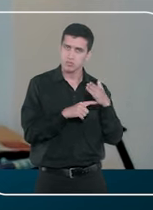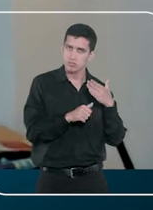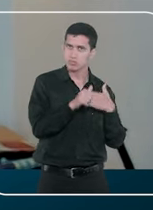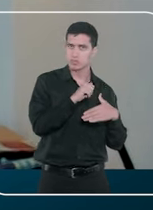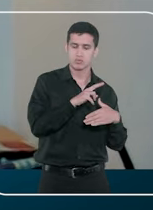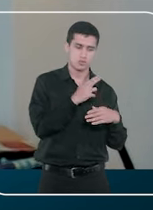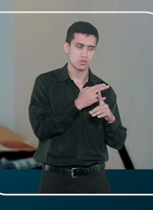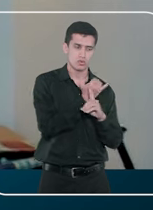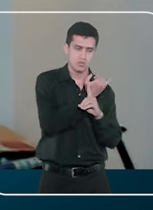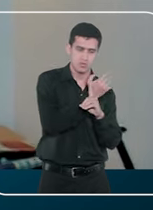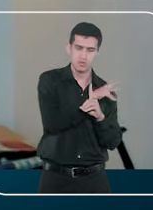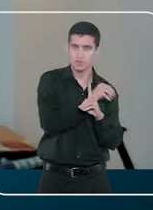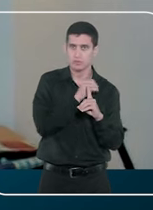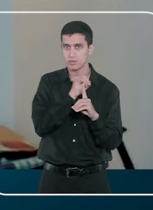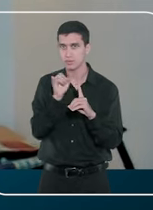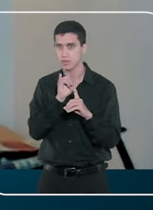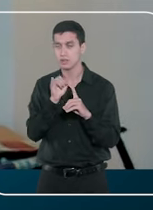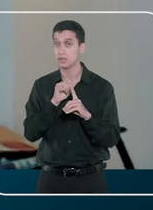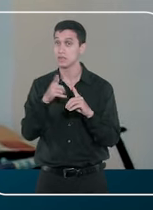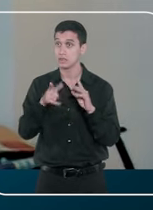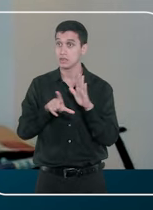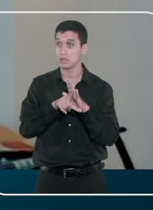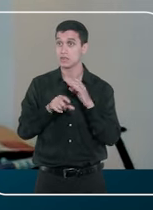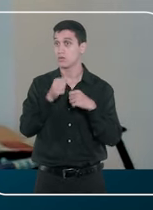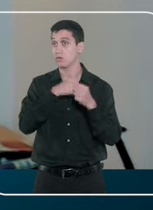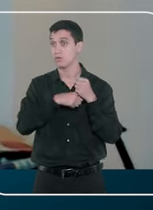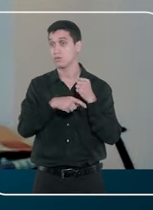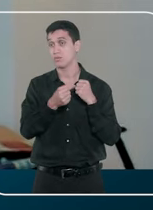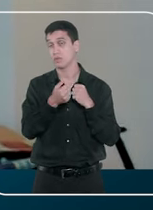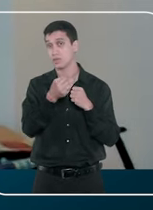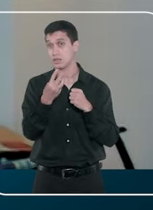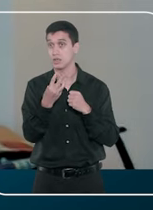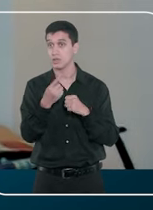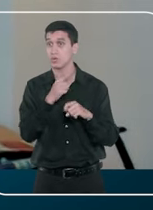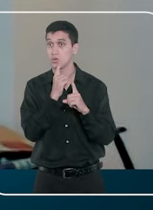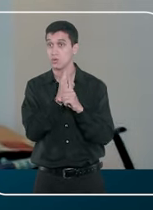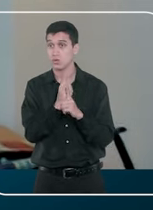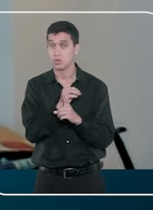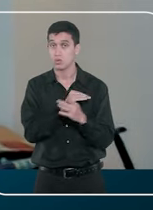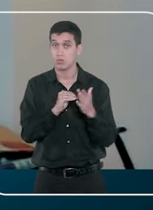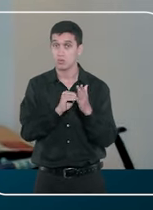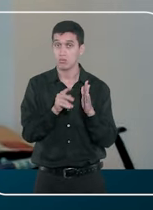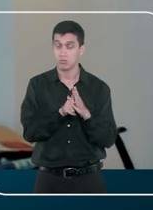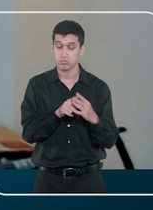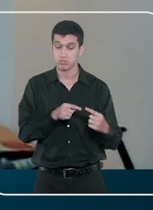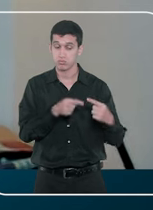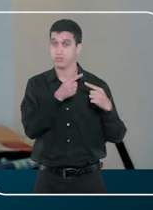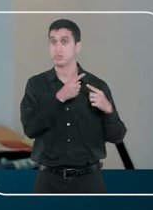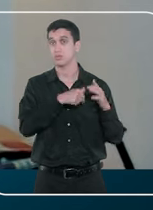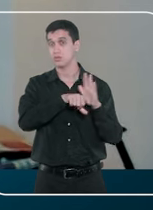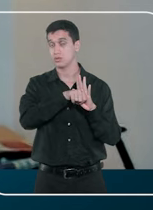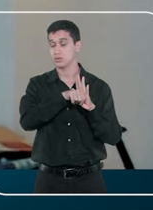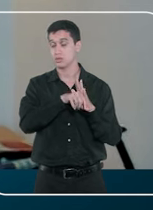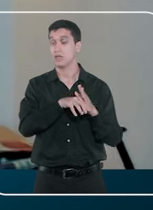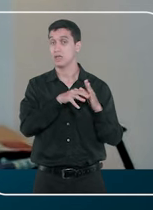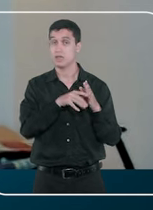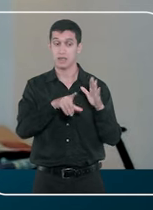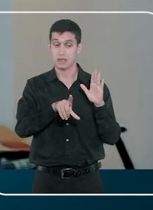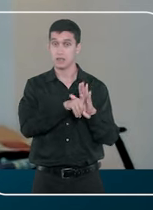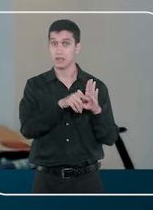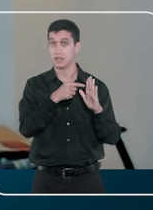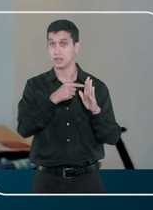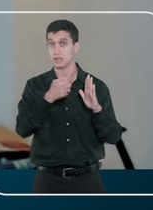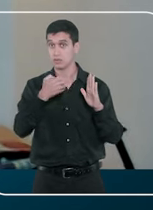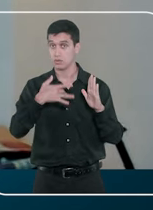premiada é de 2013, né? Não só da colaboração, mas o marco legal de enfrentamento de organizações criminosas. E o que o pacote anticrime fez foi,